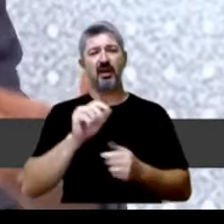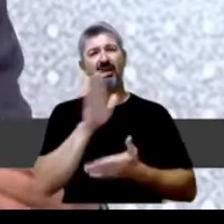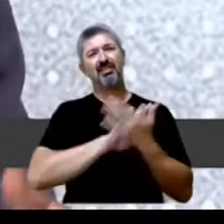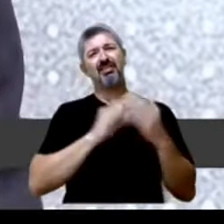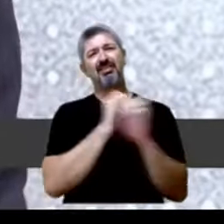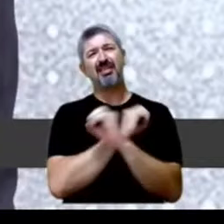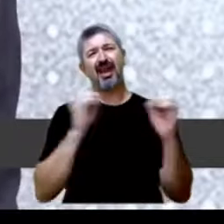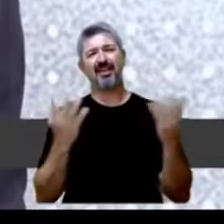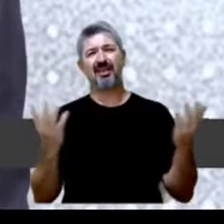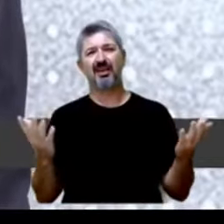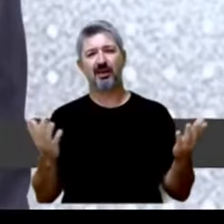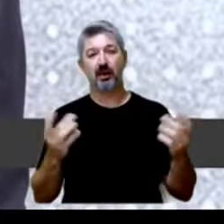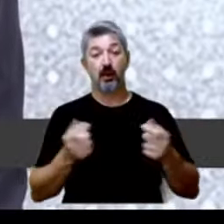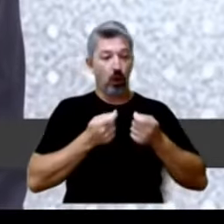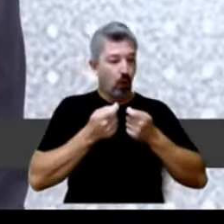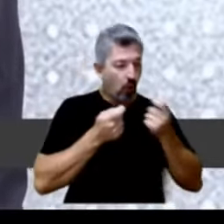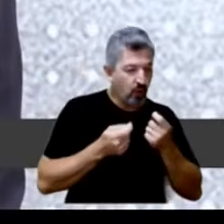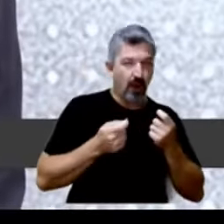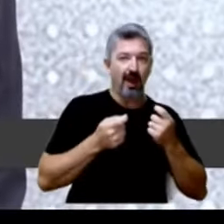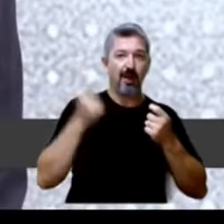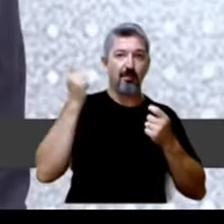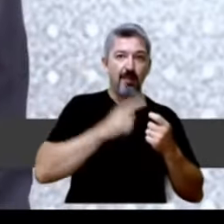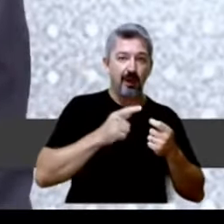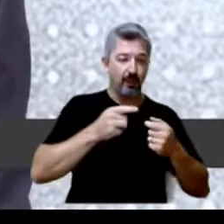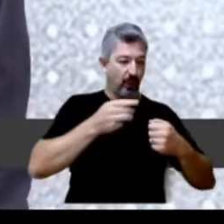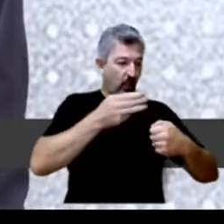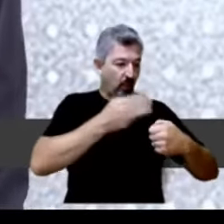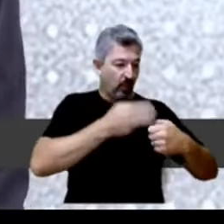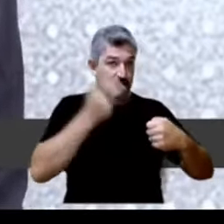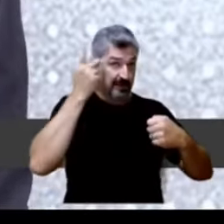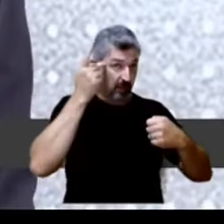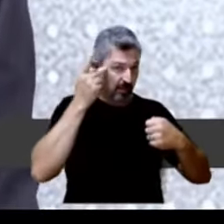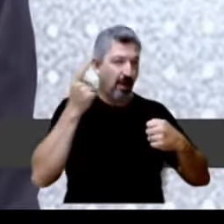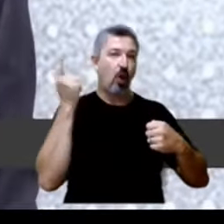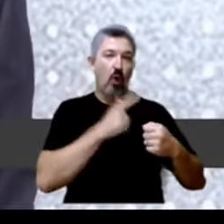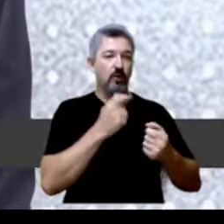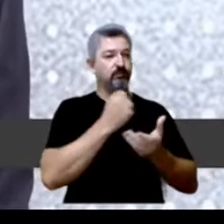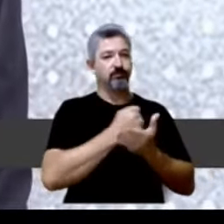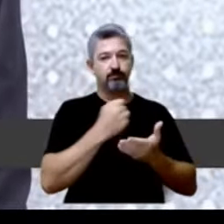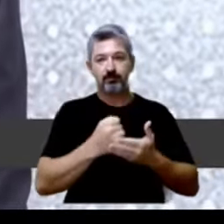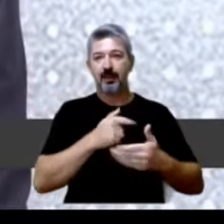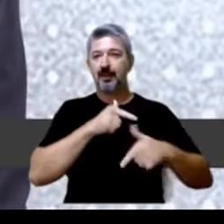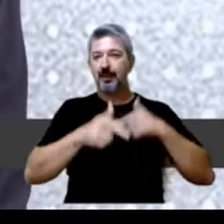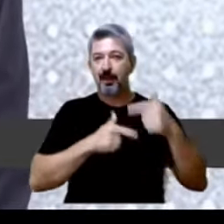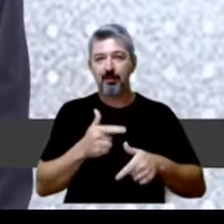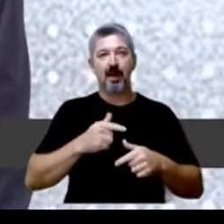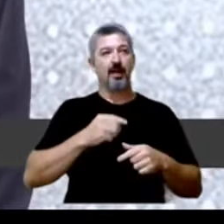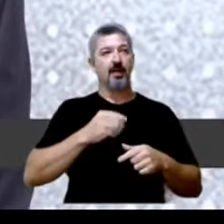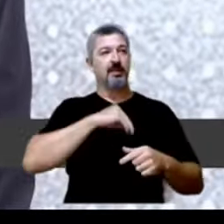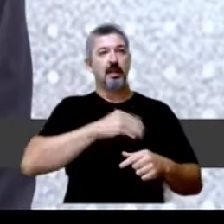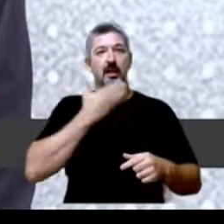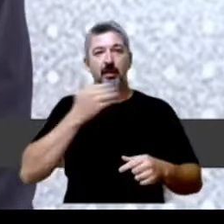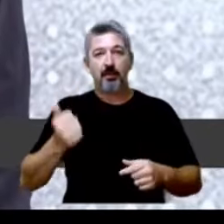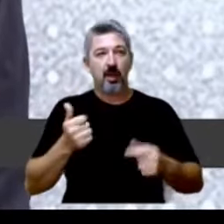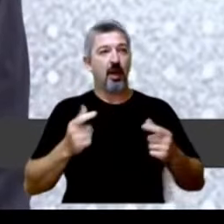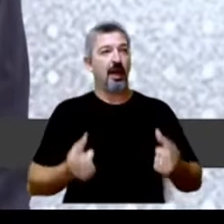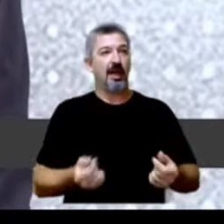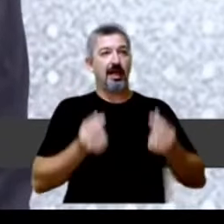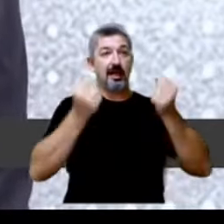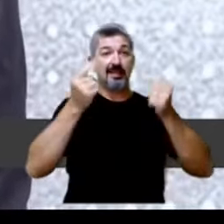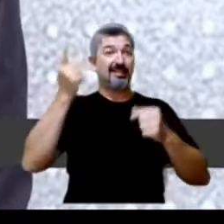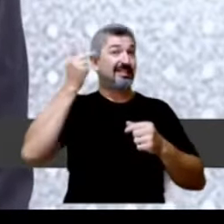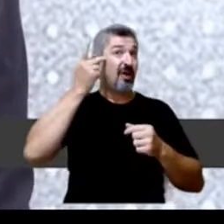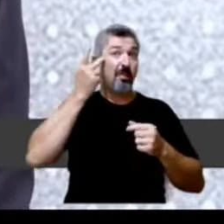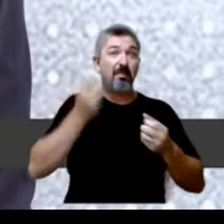o controle, para que a cidade possa gerar emprego, gerar renda, gerar riqueza. São Paulo gera riqueza, não consome riqueza.